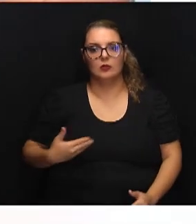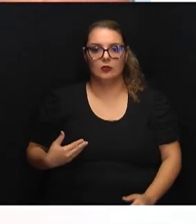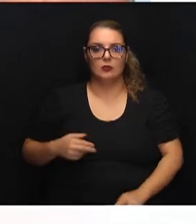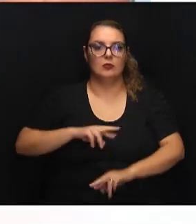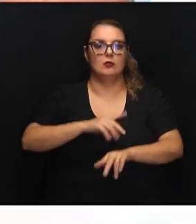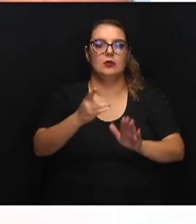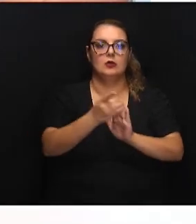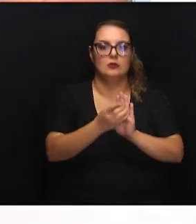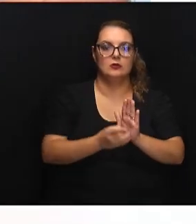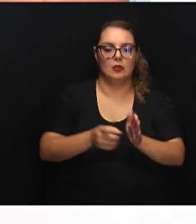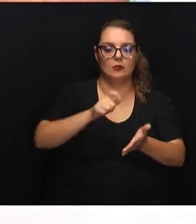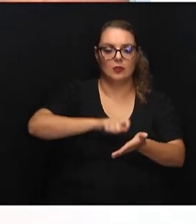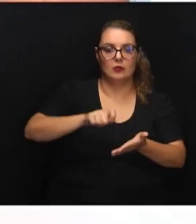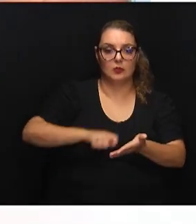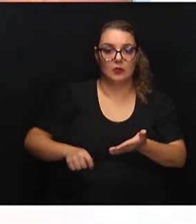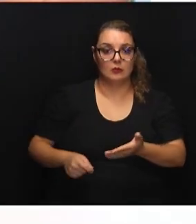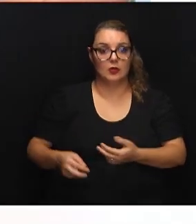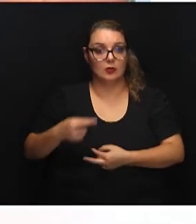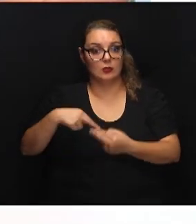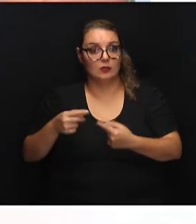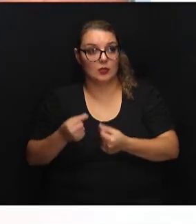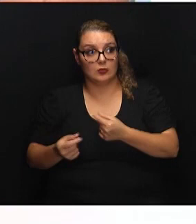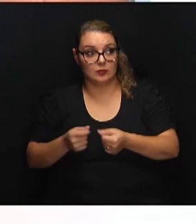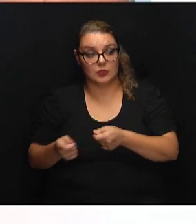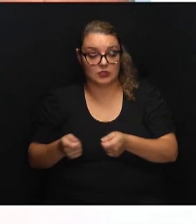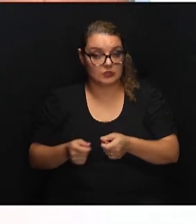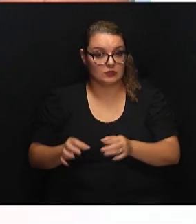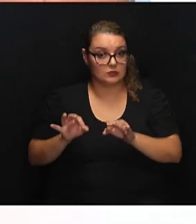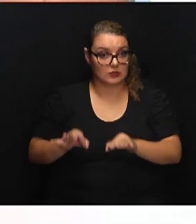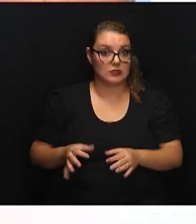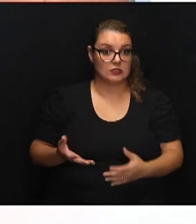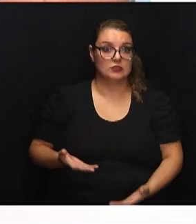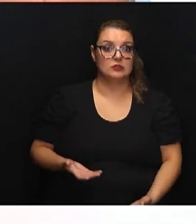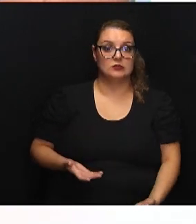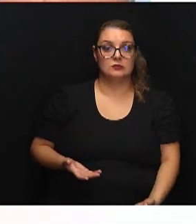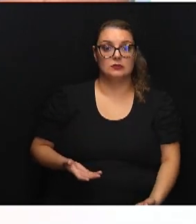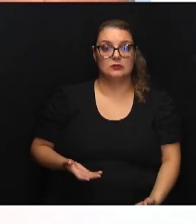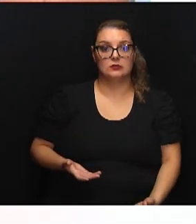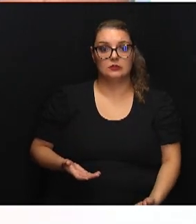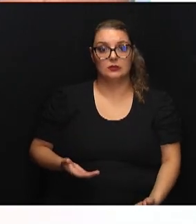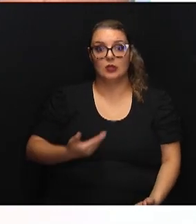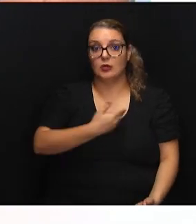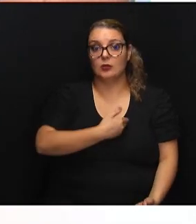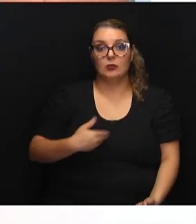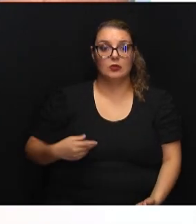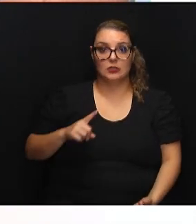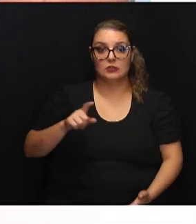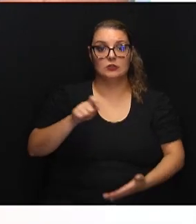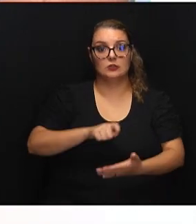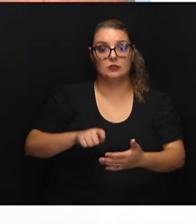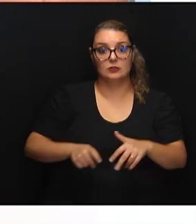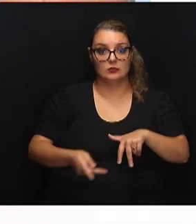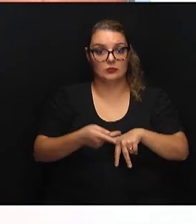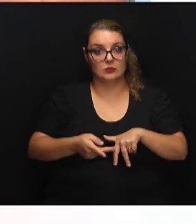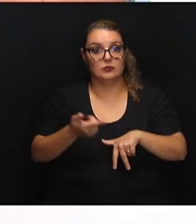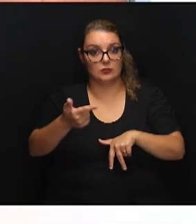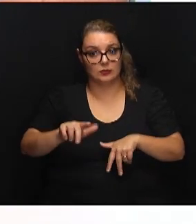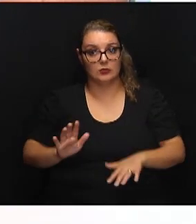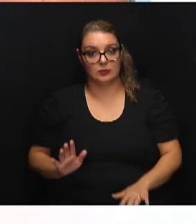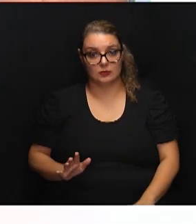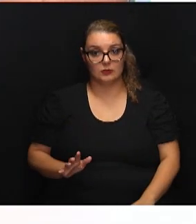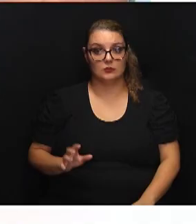mas em relação à economia especificamente, mas apesar do governo não ter assinado, o discurso continua. Então,